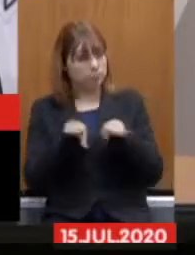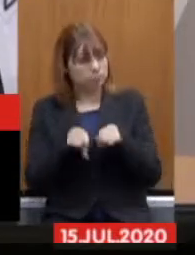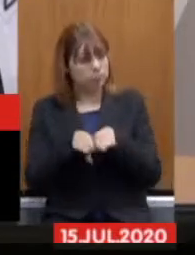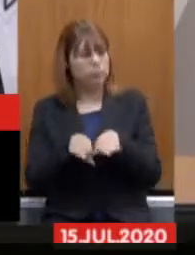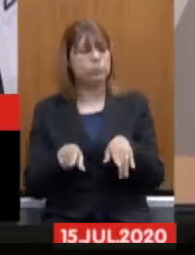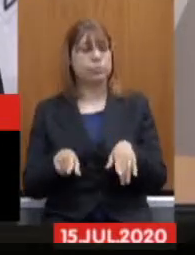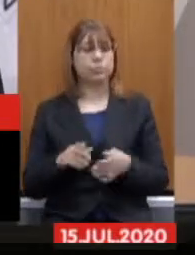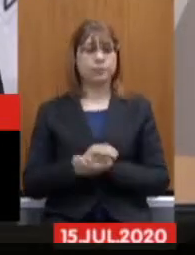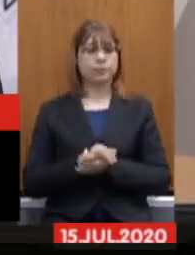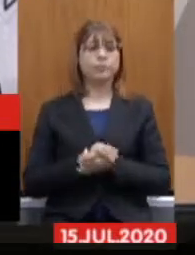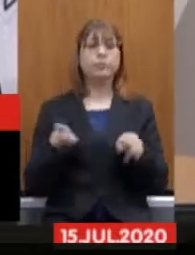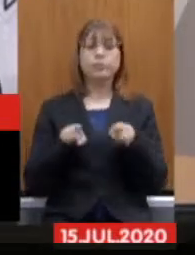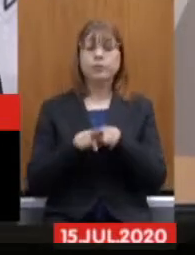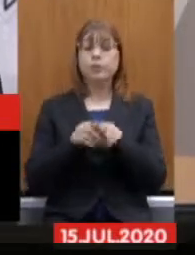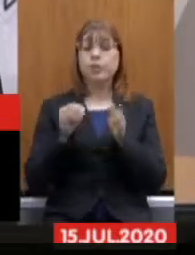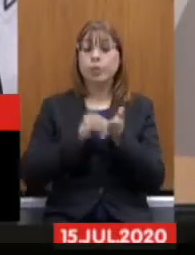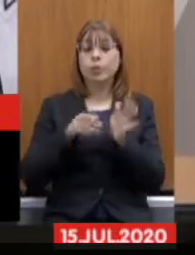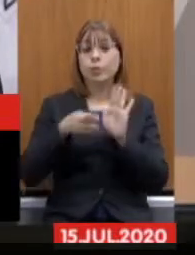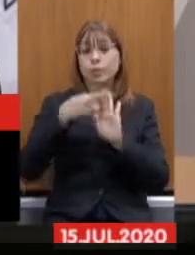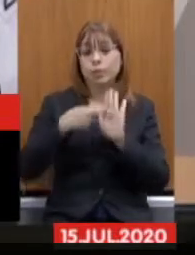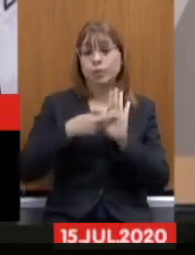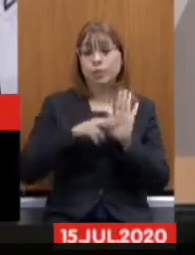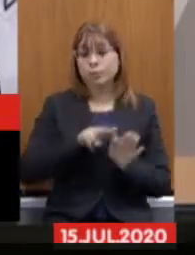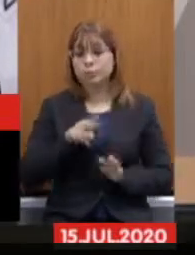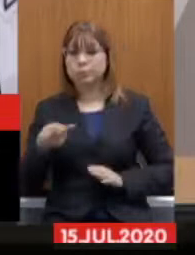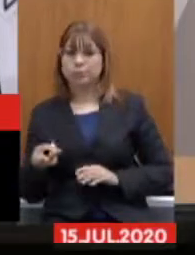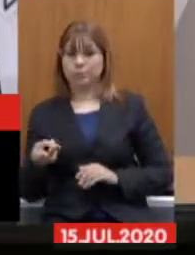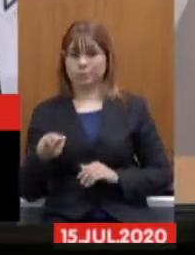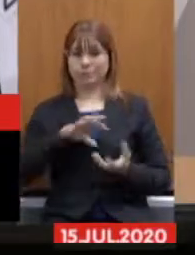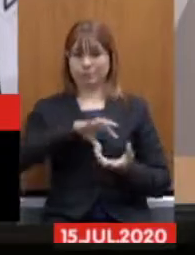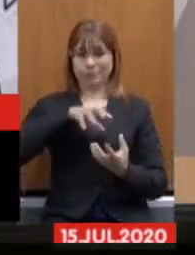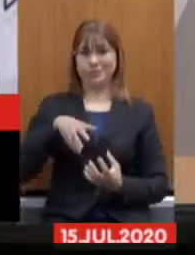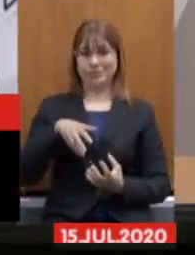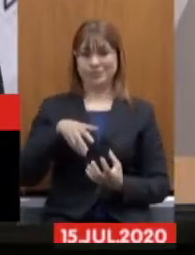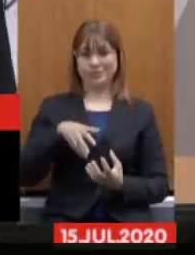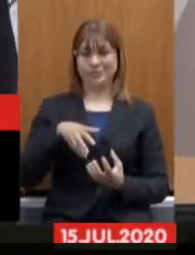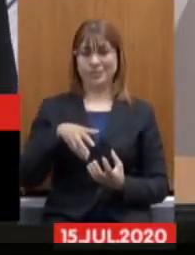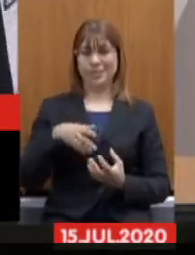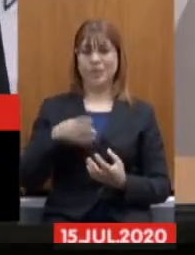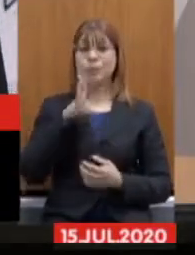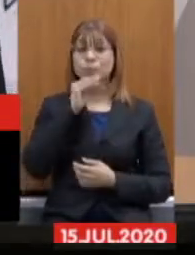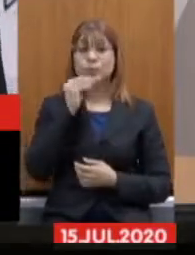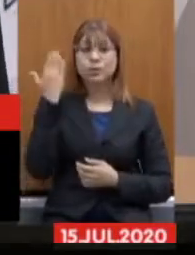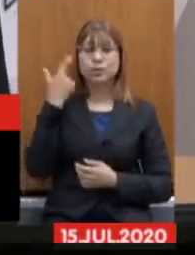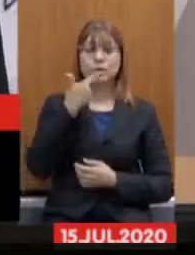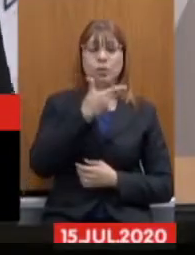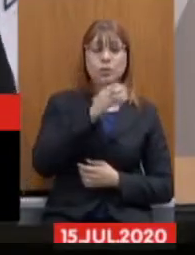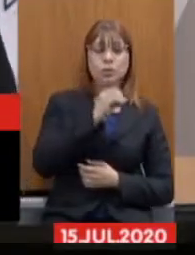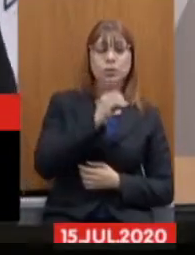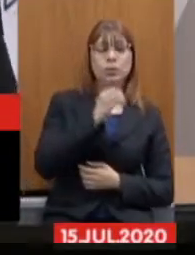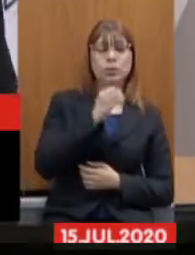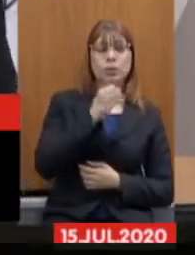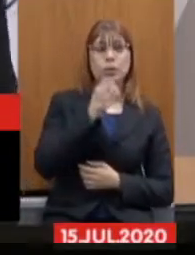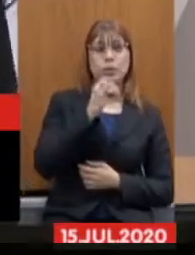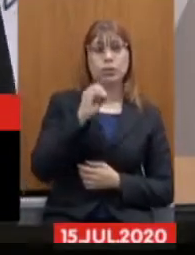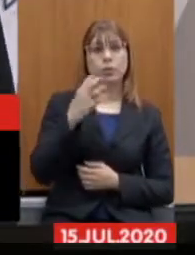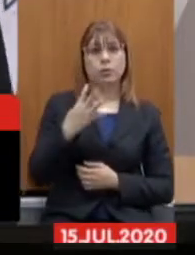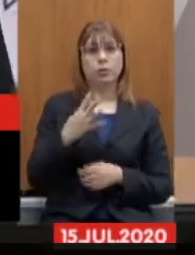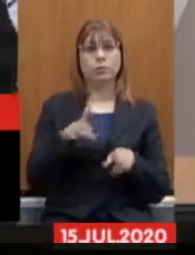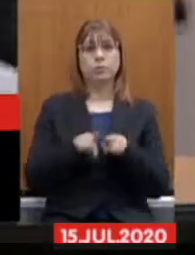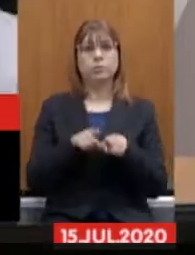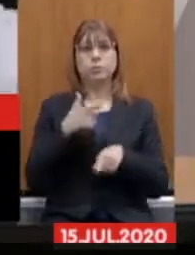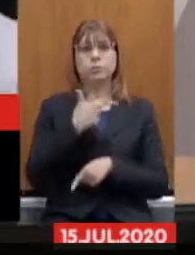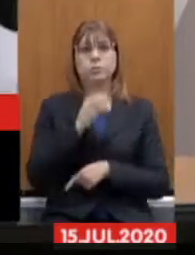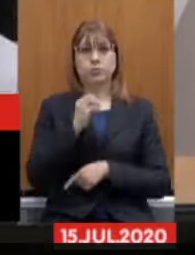uma outro problema nessa regra e também a falta de regra de transição nessa nessa reforma dos servidores que entrarem 2004/2003 só que tomar quanto